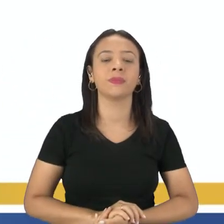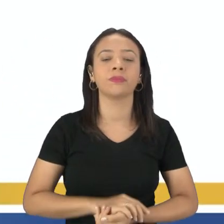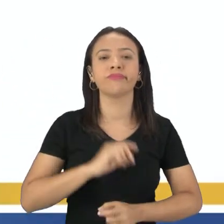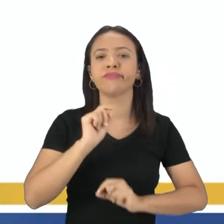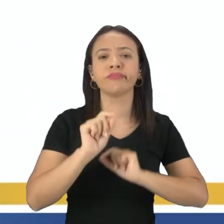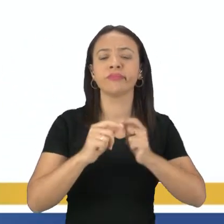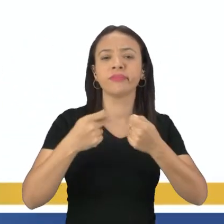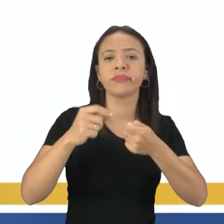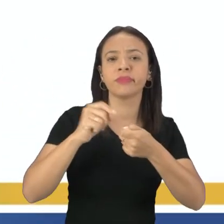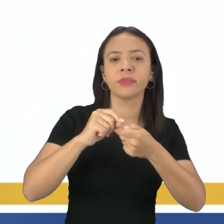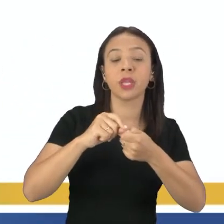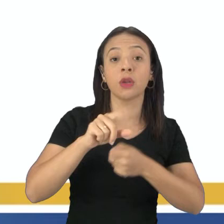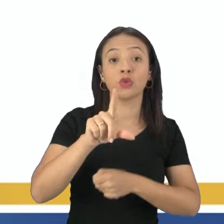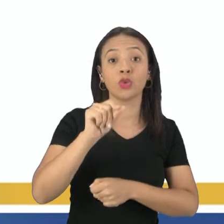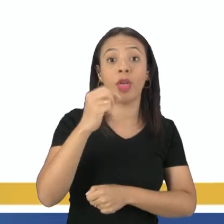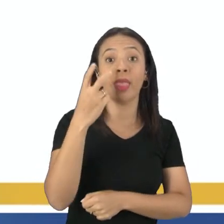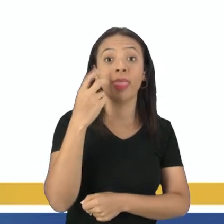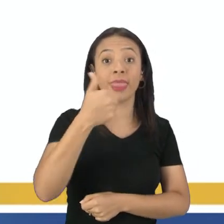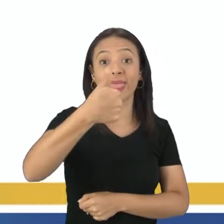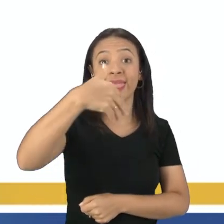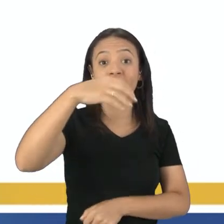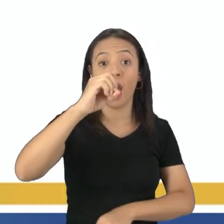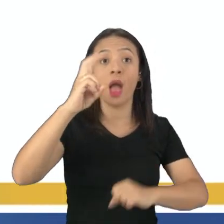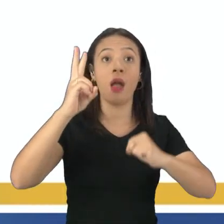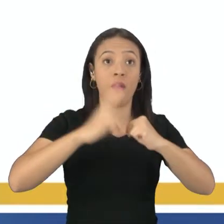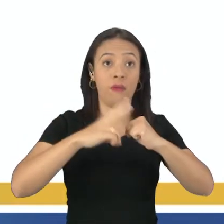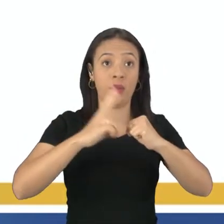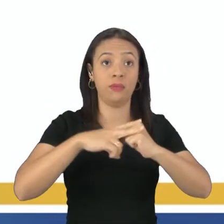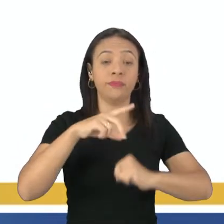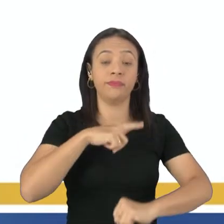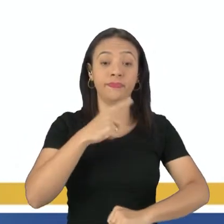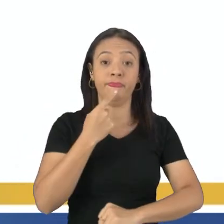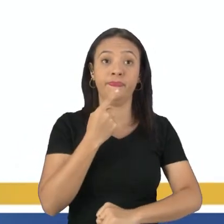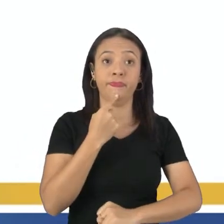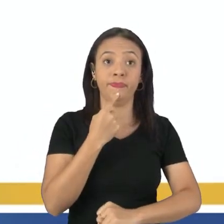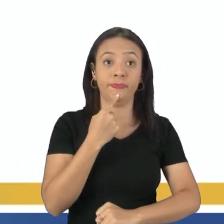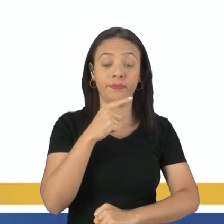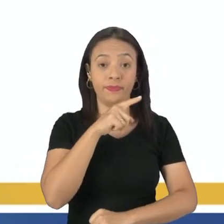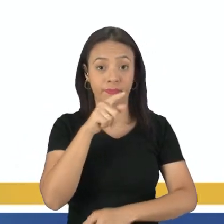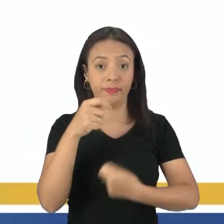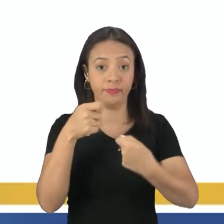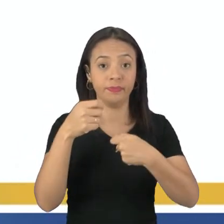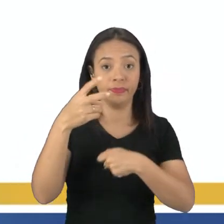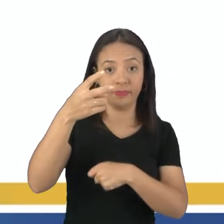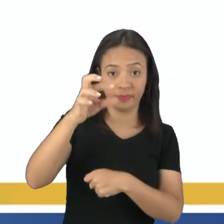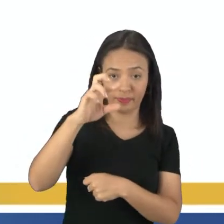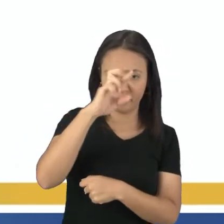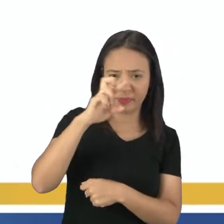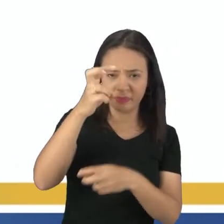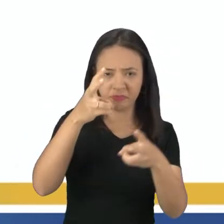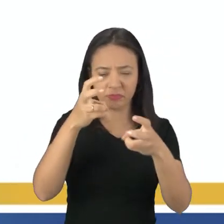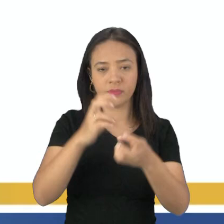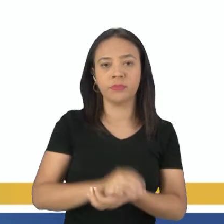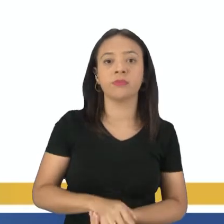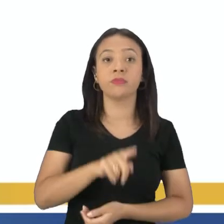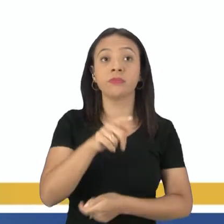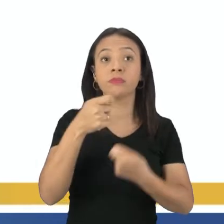Eu tirei 10 verbos, que é esses aí que estão em vermelho, como vocês podem ver, e vocês